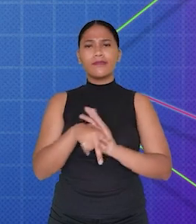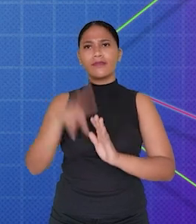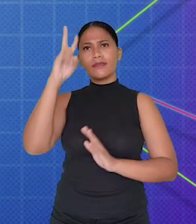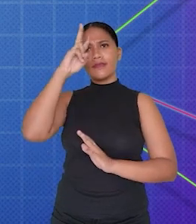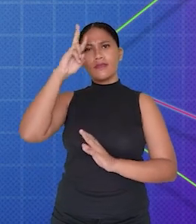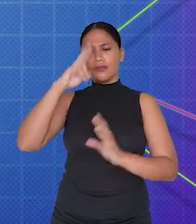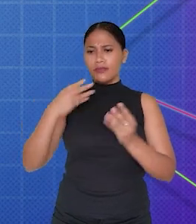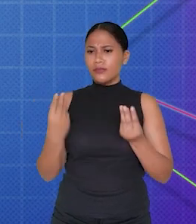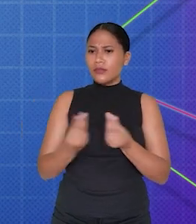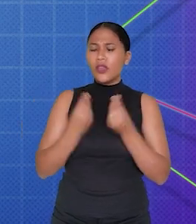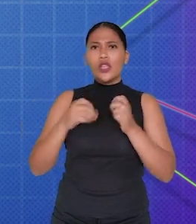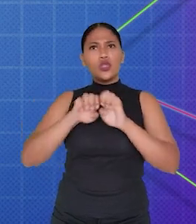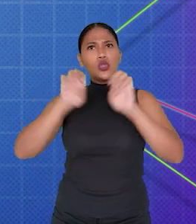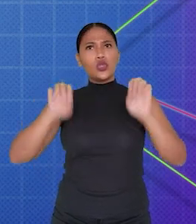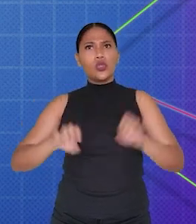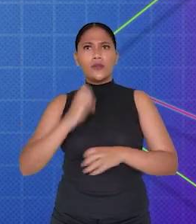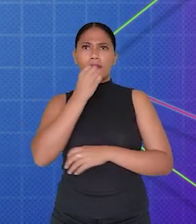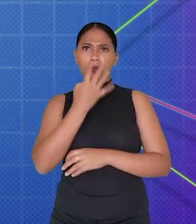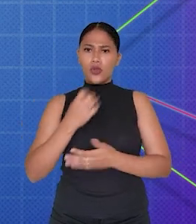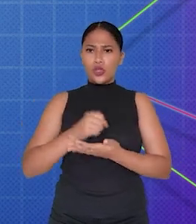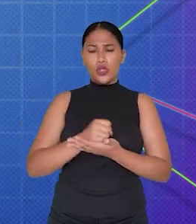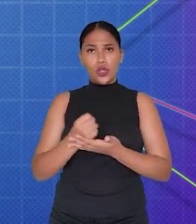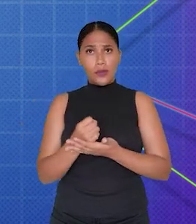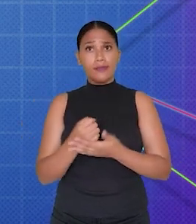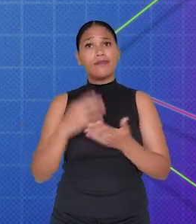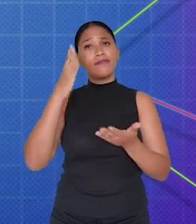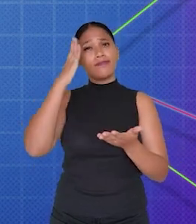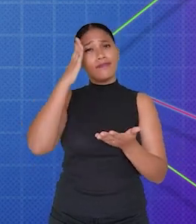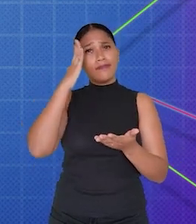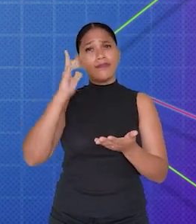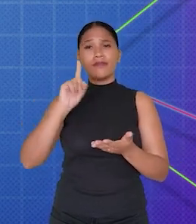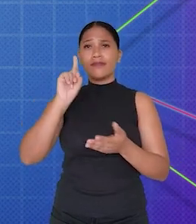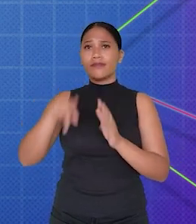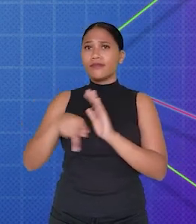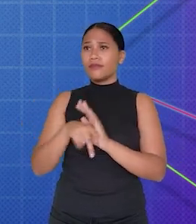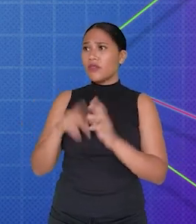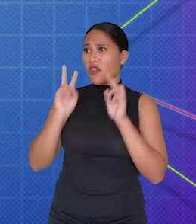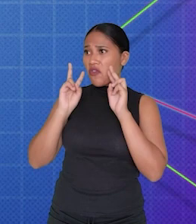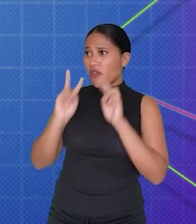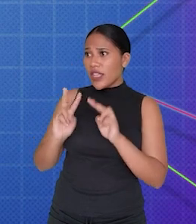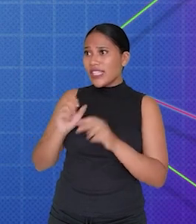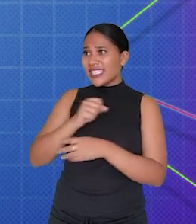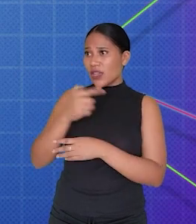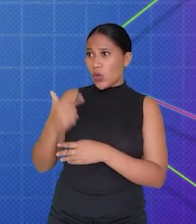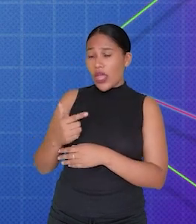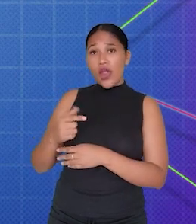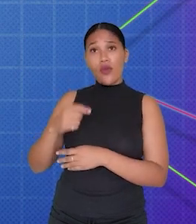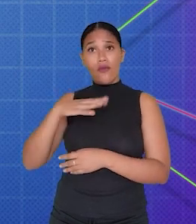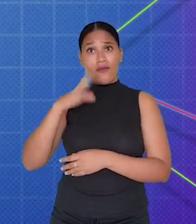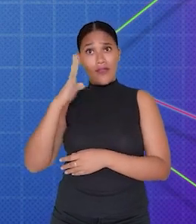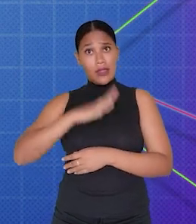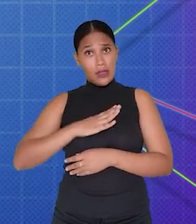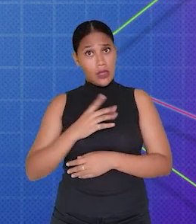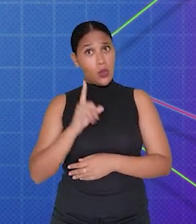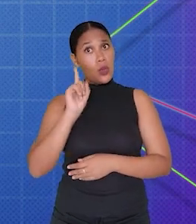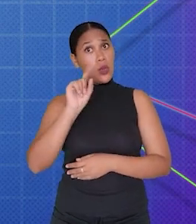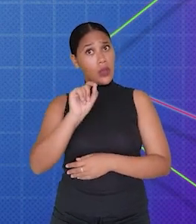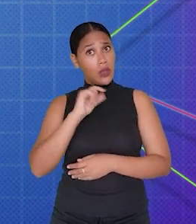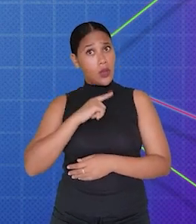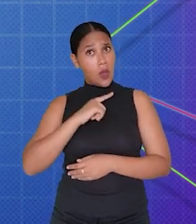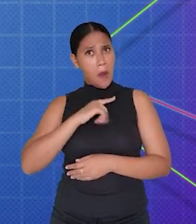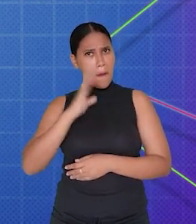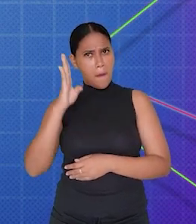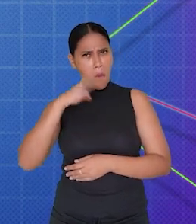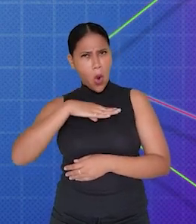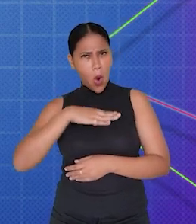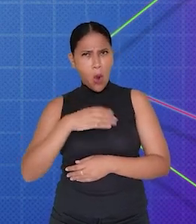de uma história rica e bem estruturada em jogos. Embora seja comumente visto como um elemento secundário, a jornada do vilão oferece uma